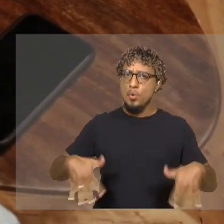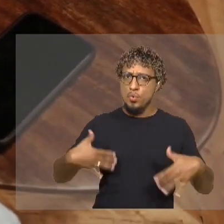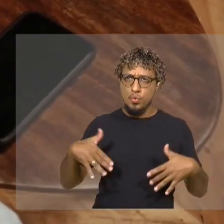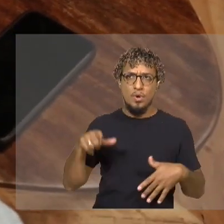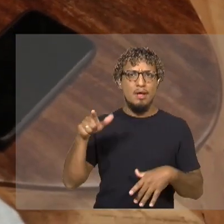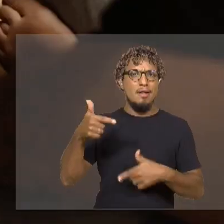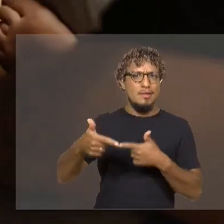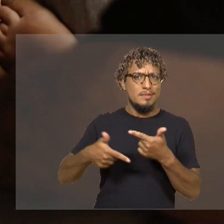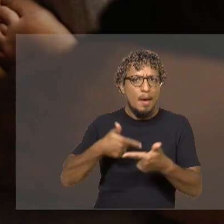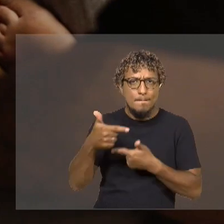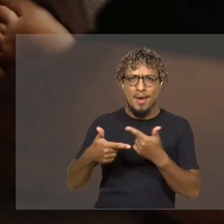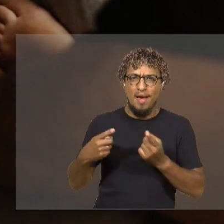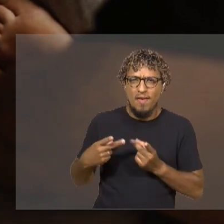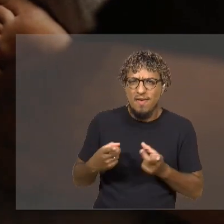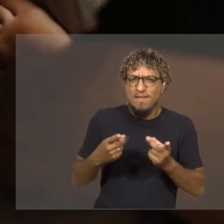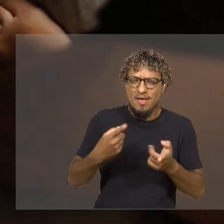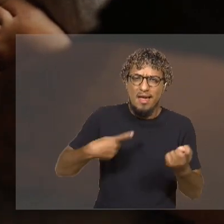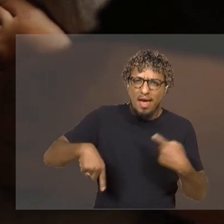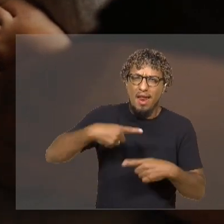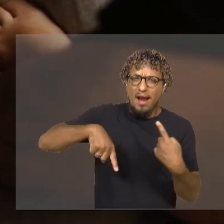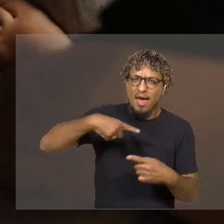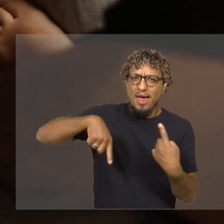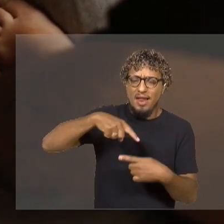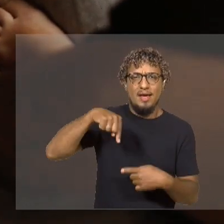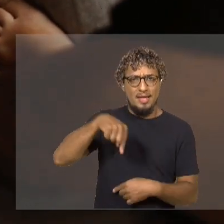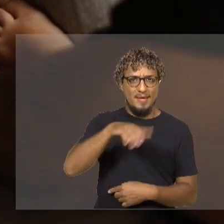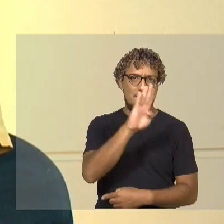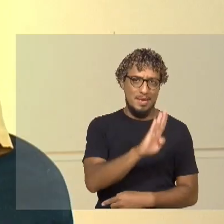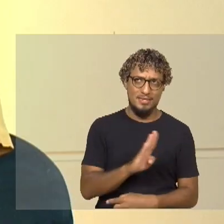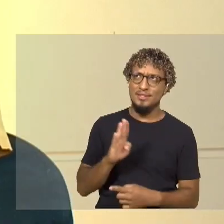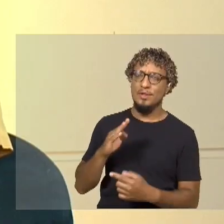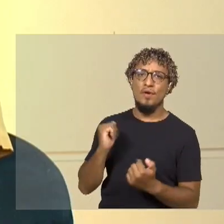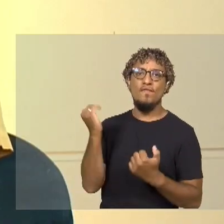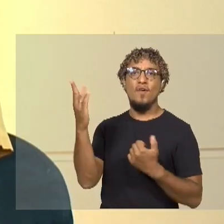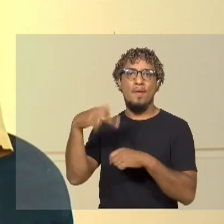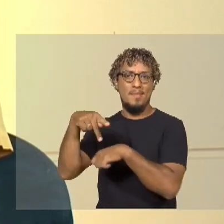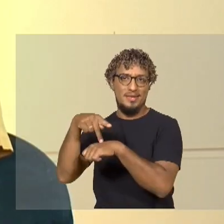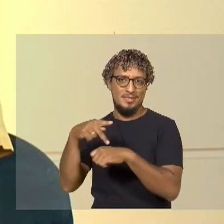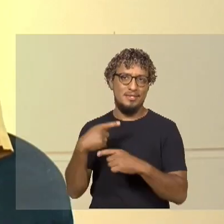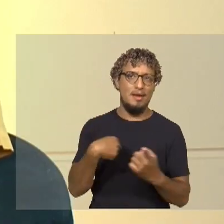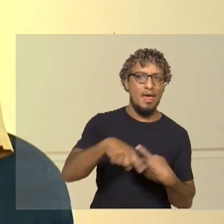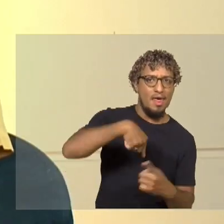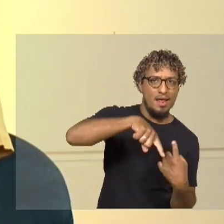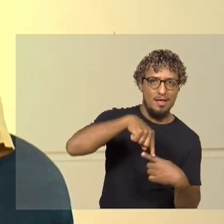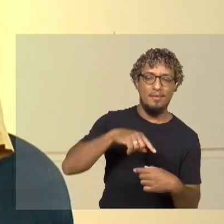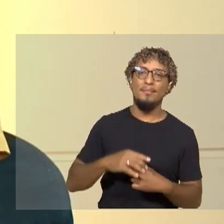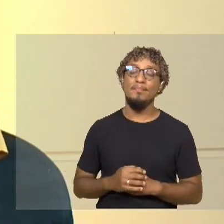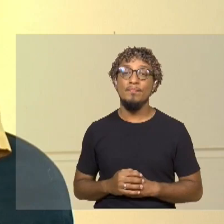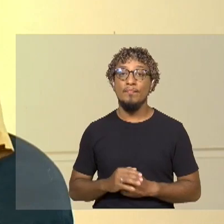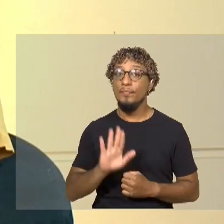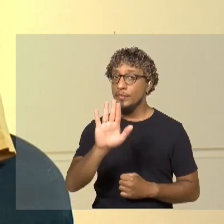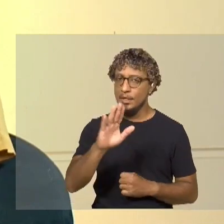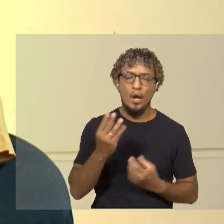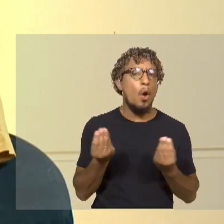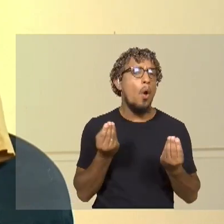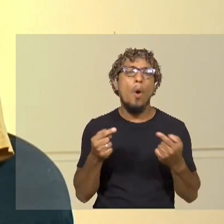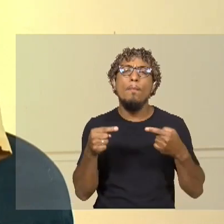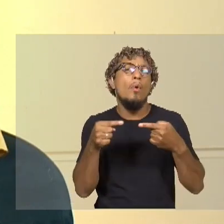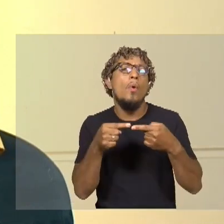muitas operações com o Brasil. Essa conformidade tem a ver com o seguinte: em primeiro lugar, as